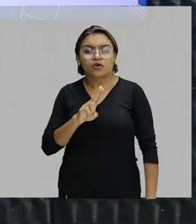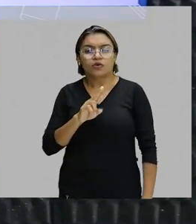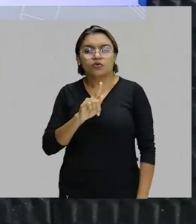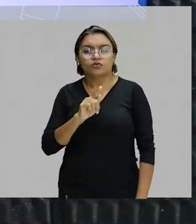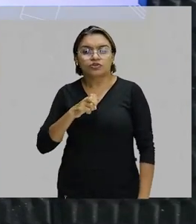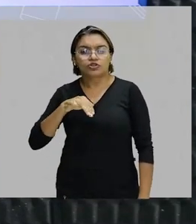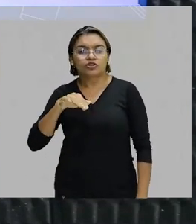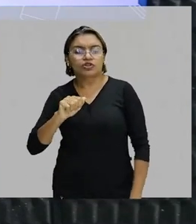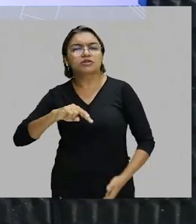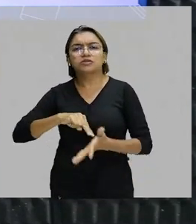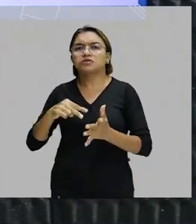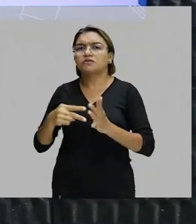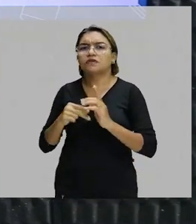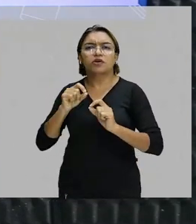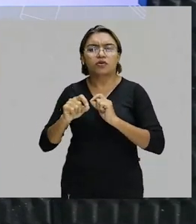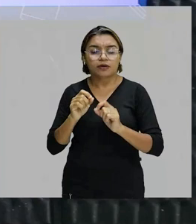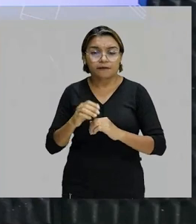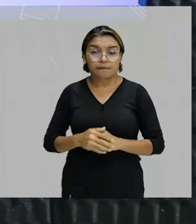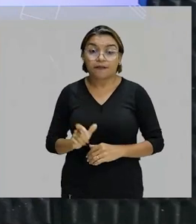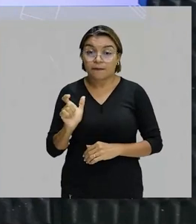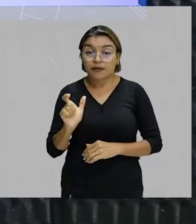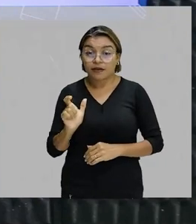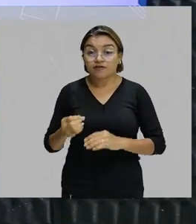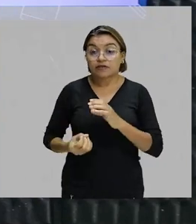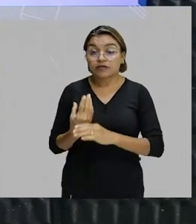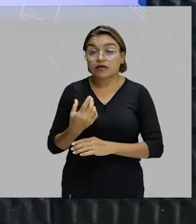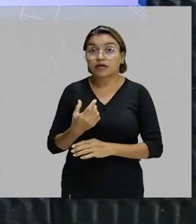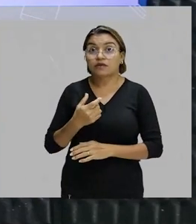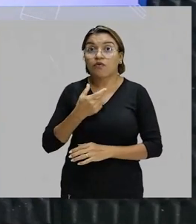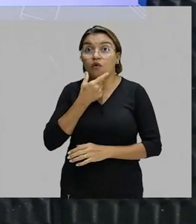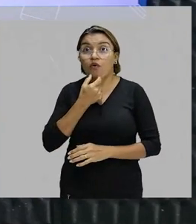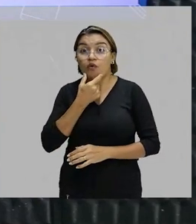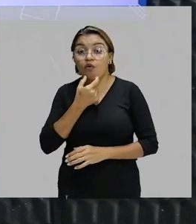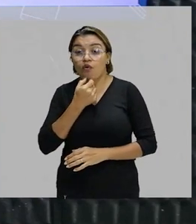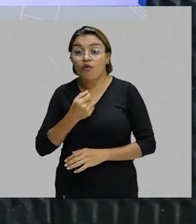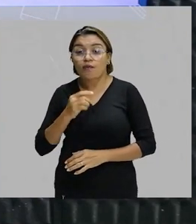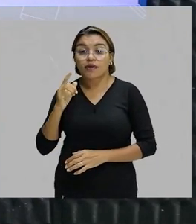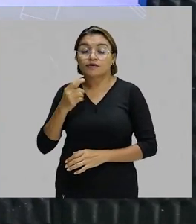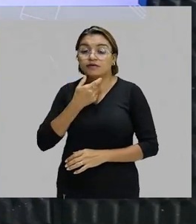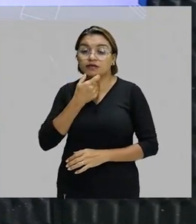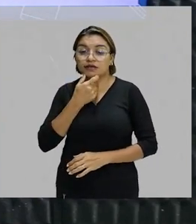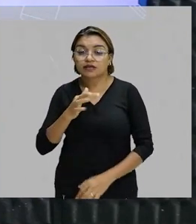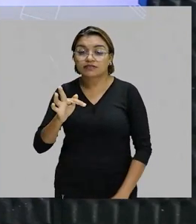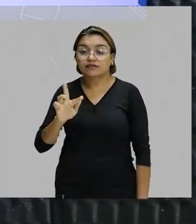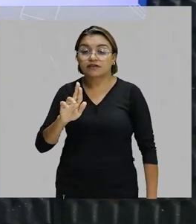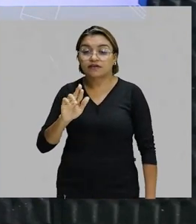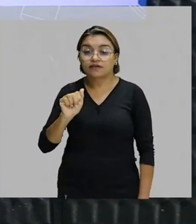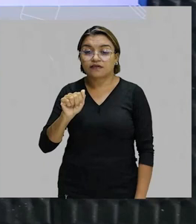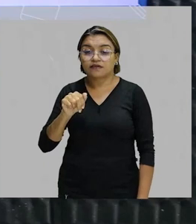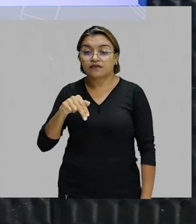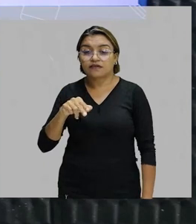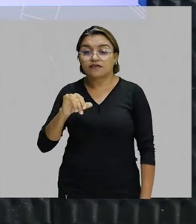termo Eugenia é um termo criado por um inglês chamado Francis Galton tá que